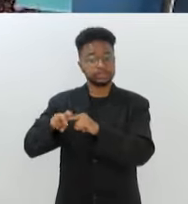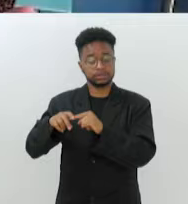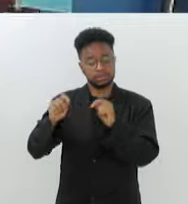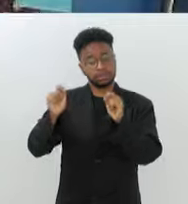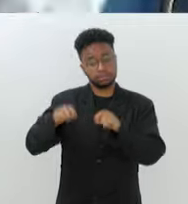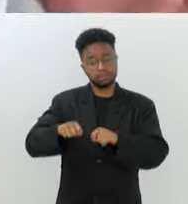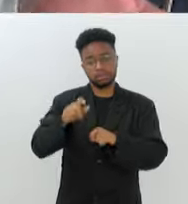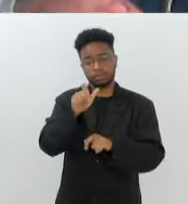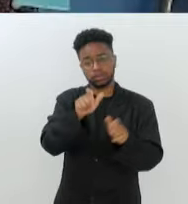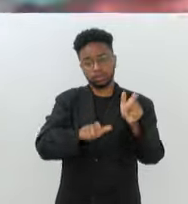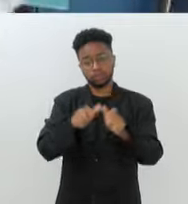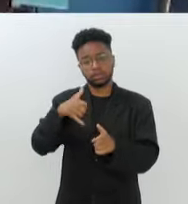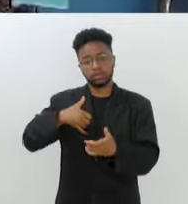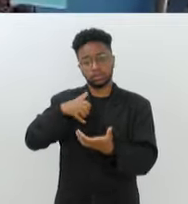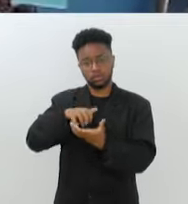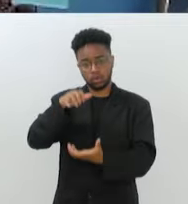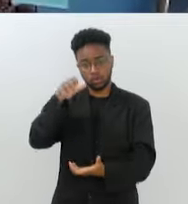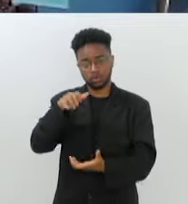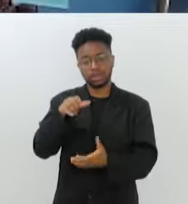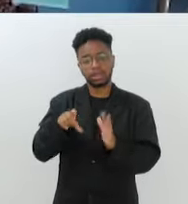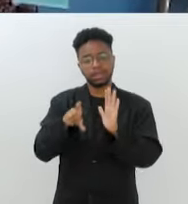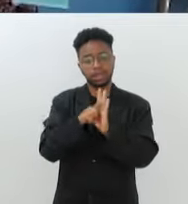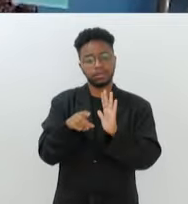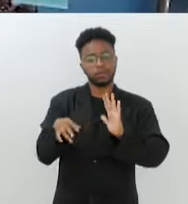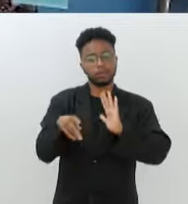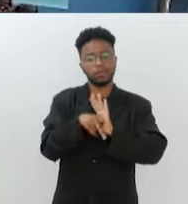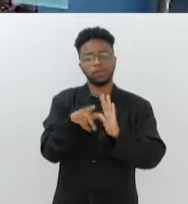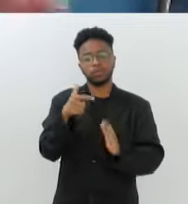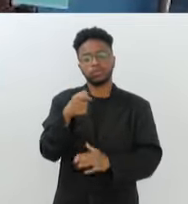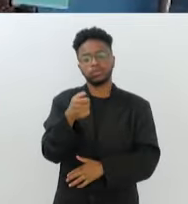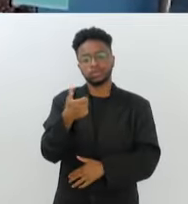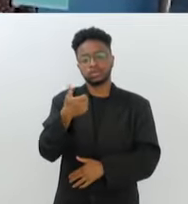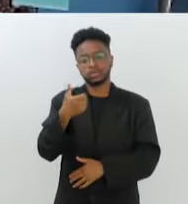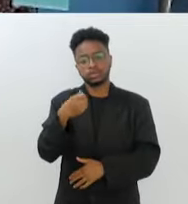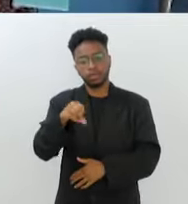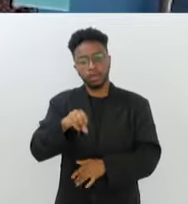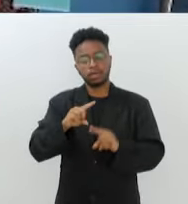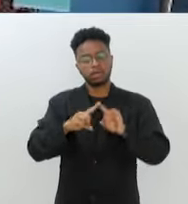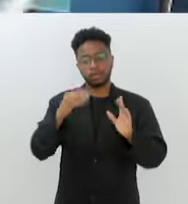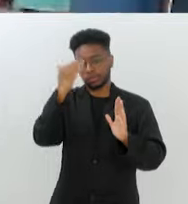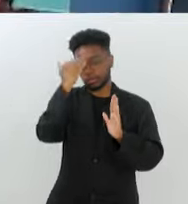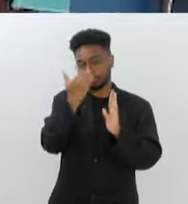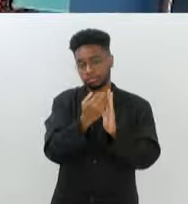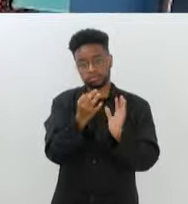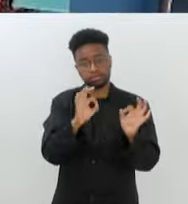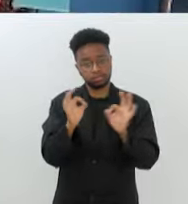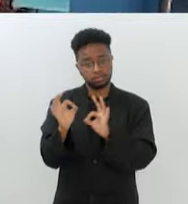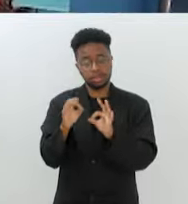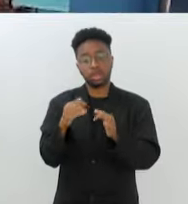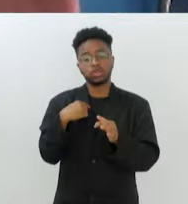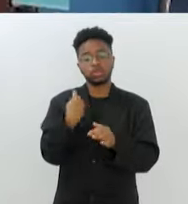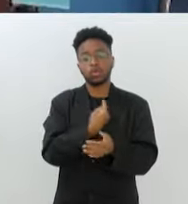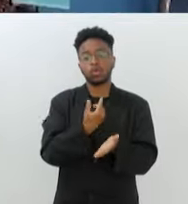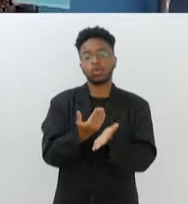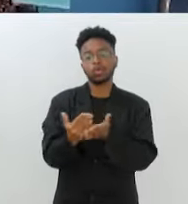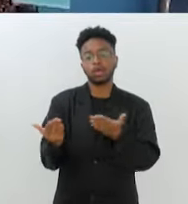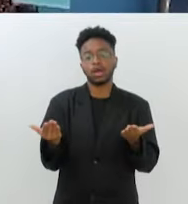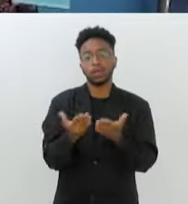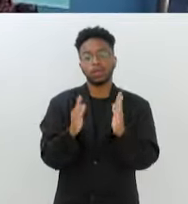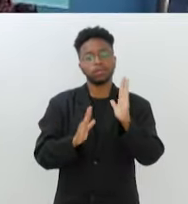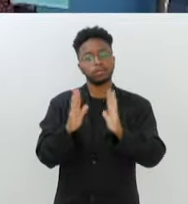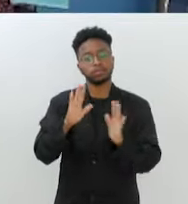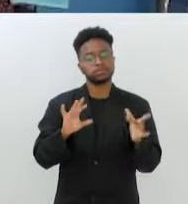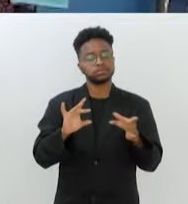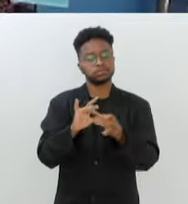Essa é a lei de 2019 e não está sendo cumprida. Começamos uma campanha agora, em parceria com o DETO, para fazer